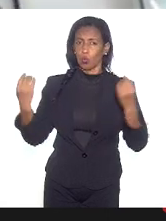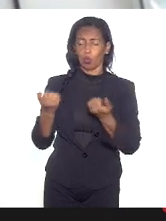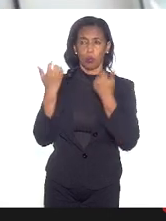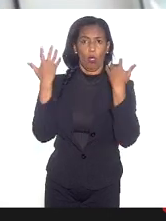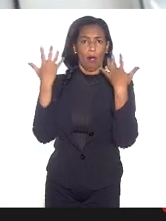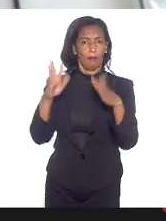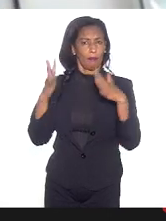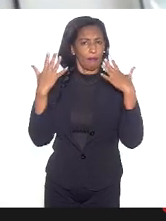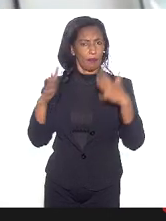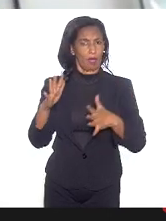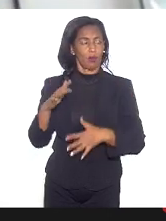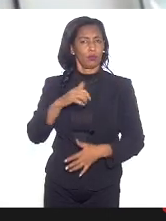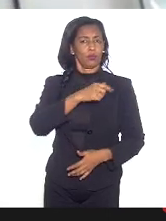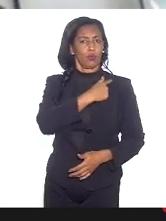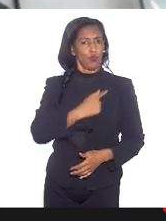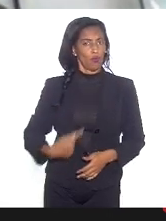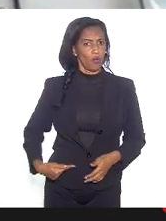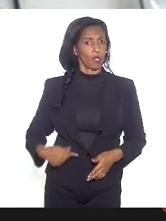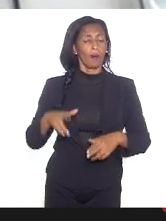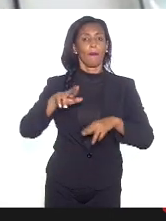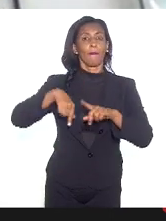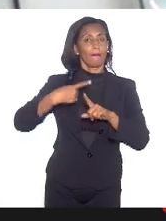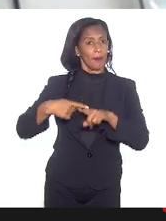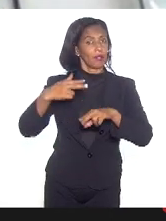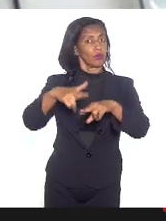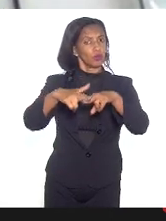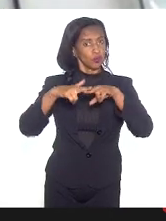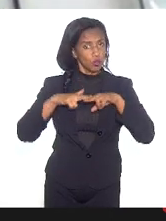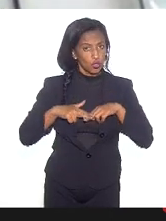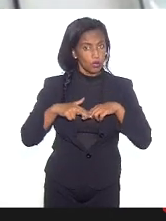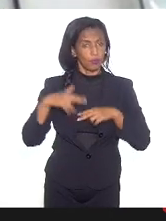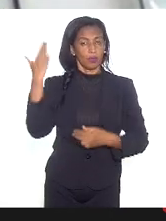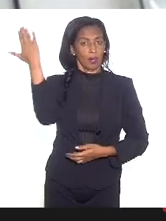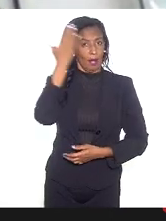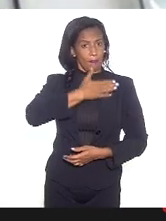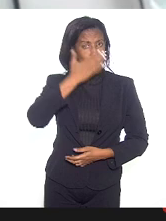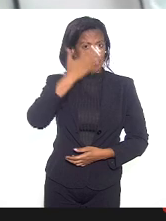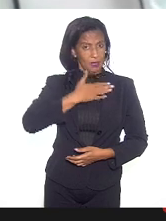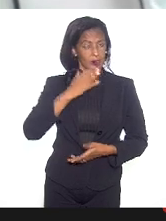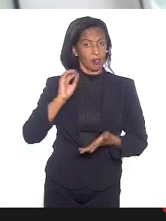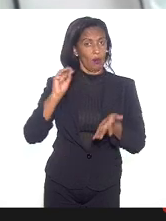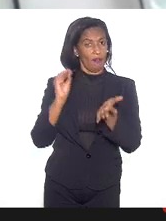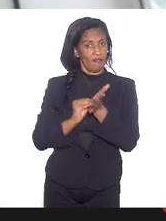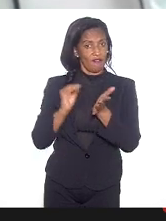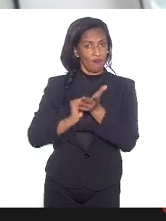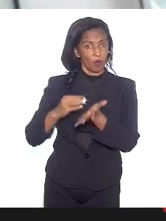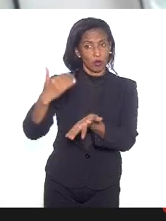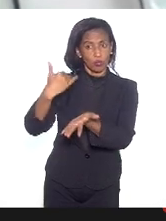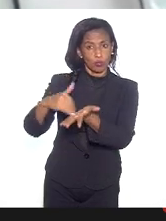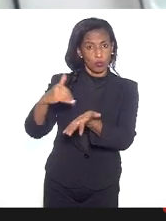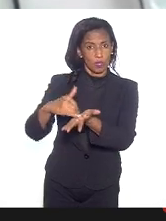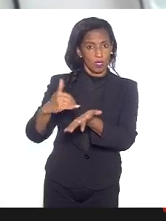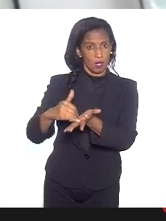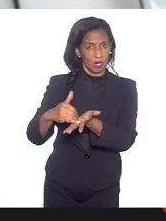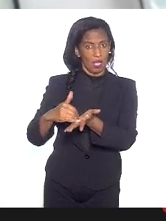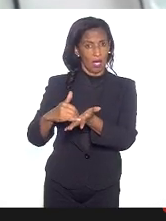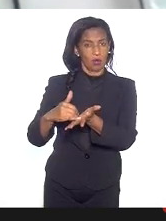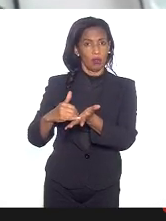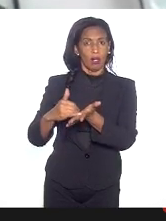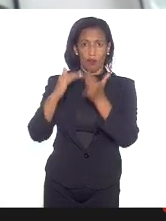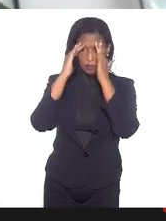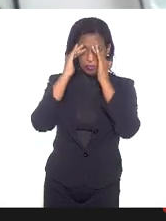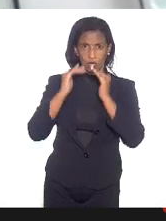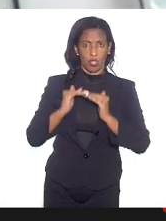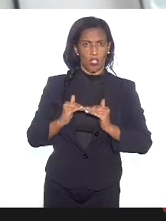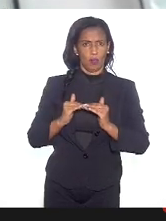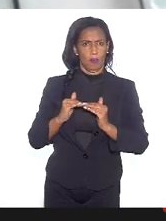aplausos ao governador Cláudio Castro. Mais um motivo que a presença, a ausência do secretário aqui é um desprestígio não só com o parlamento, mas com